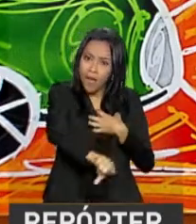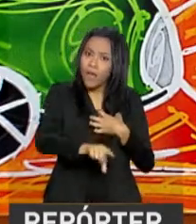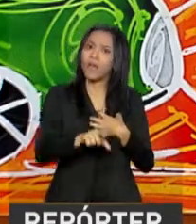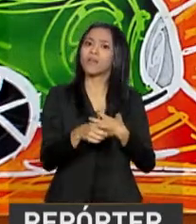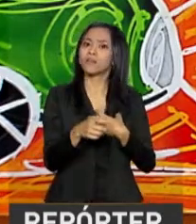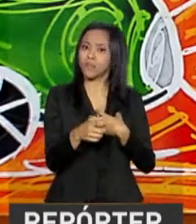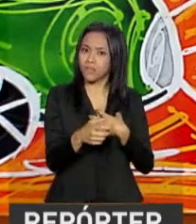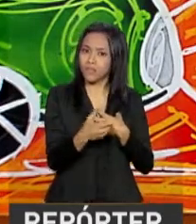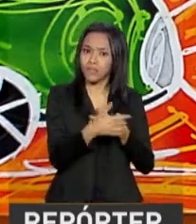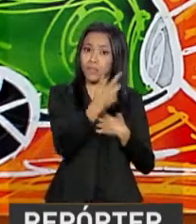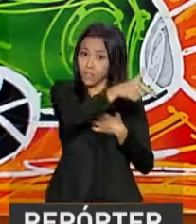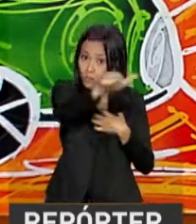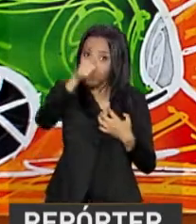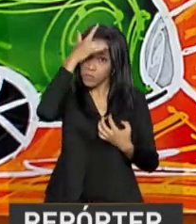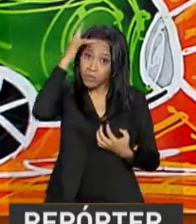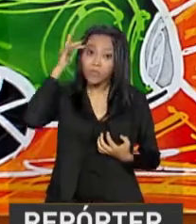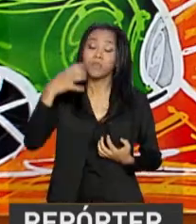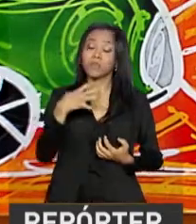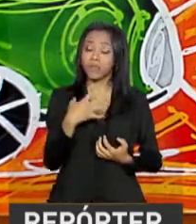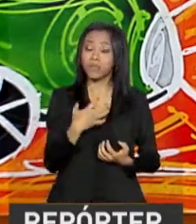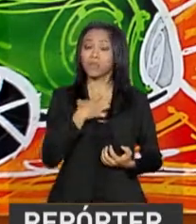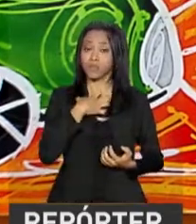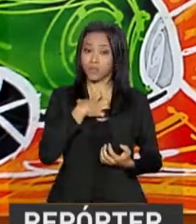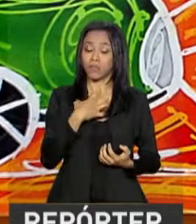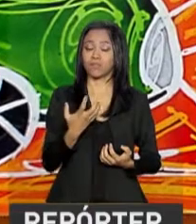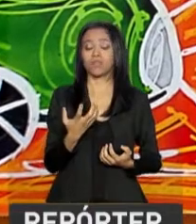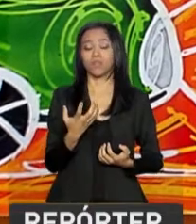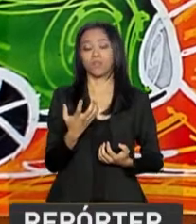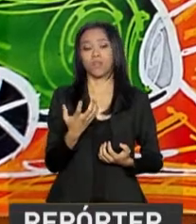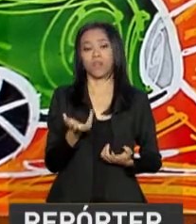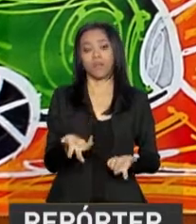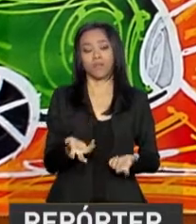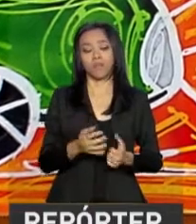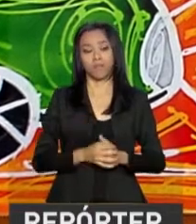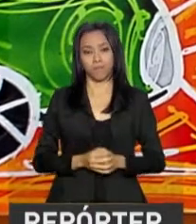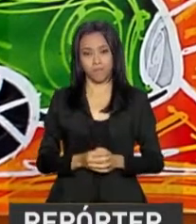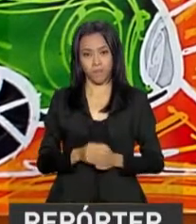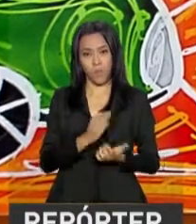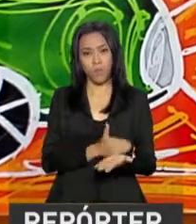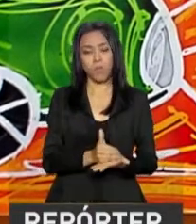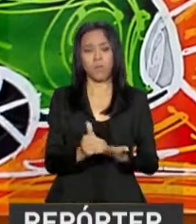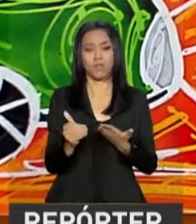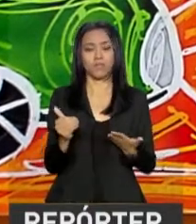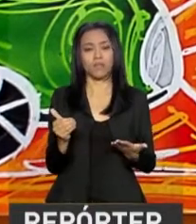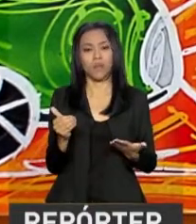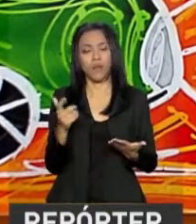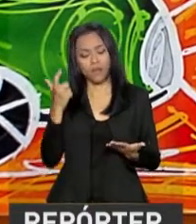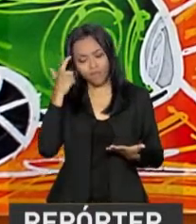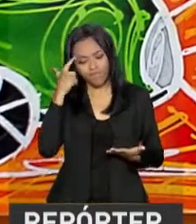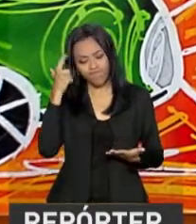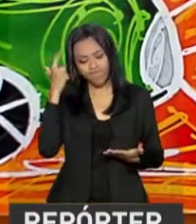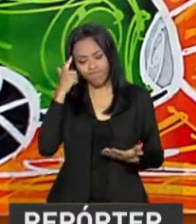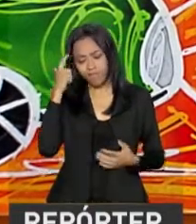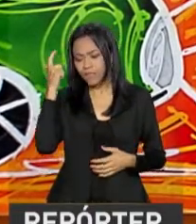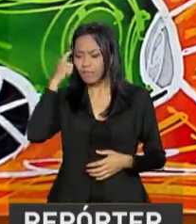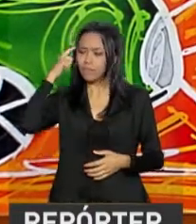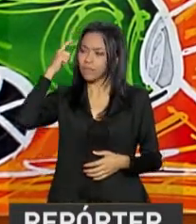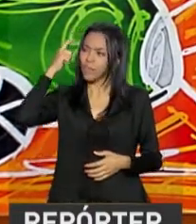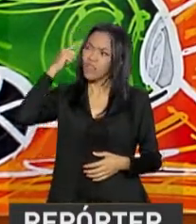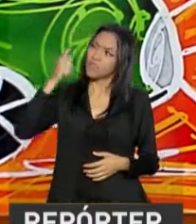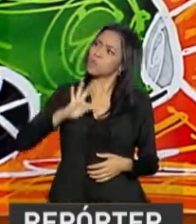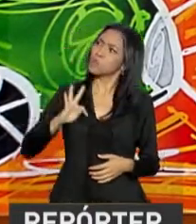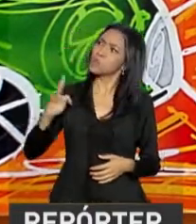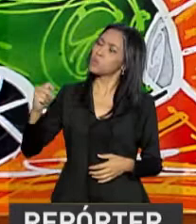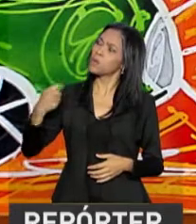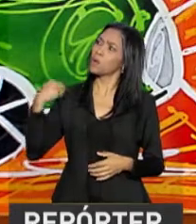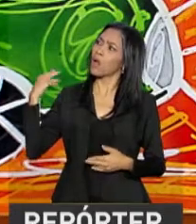lugar das outras pessoas é você é começa a questionar se realmente tudo aquilo